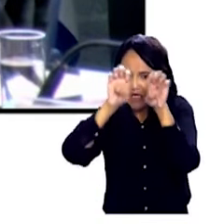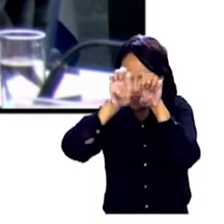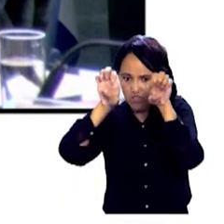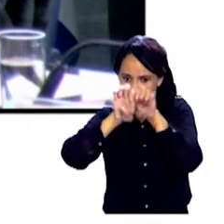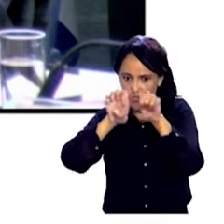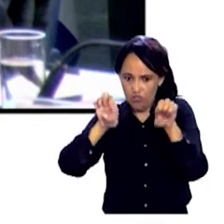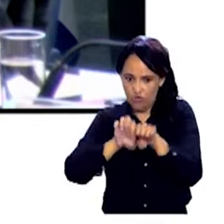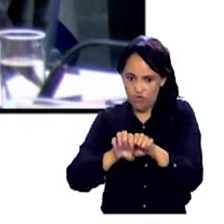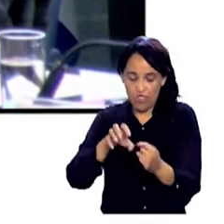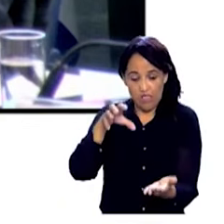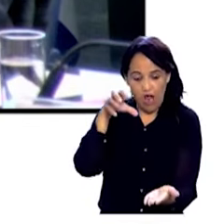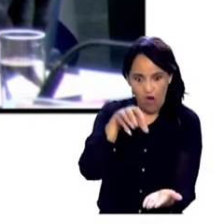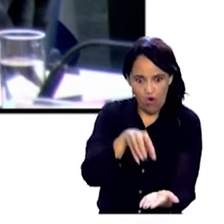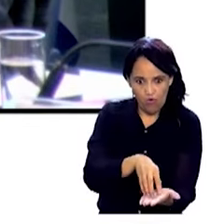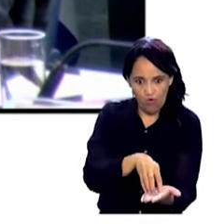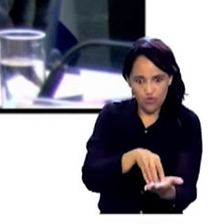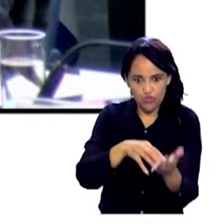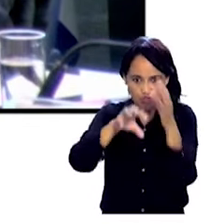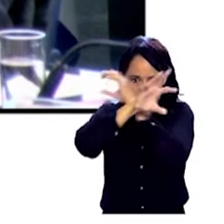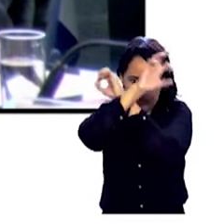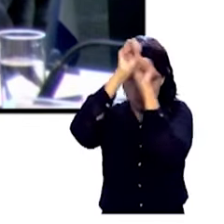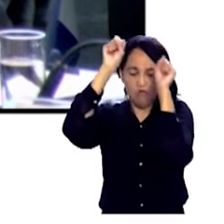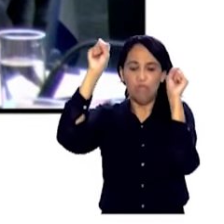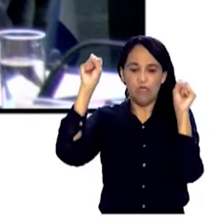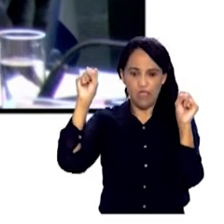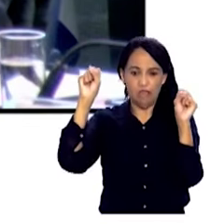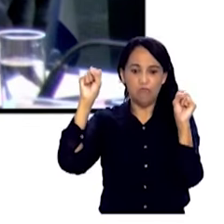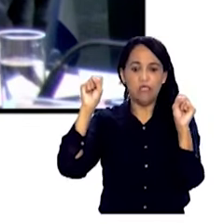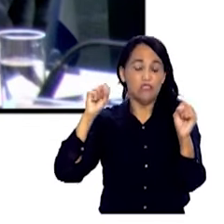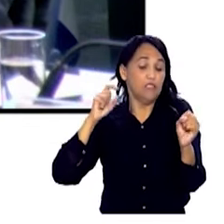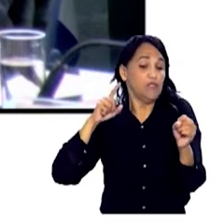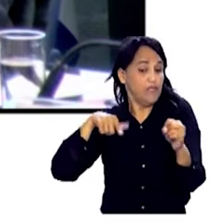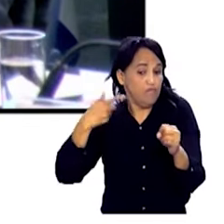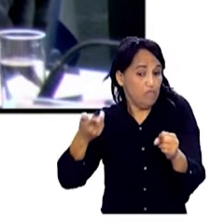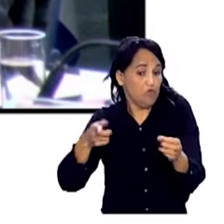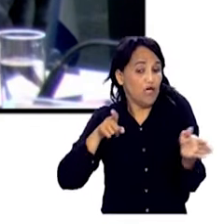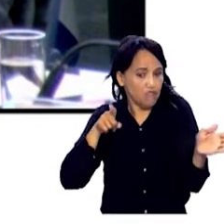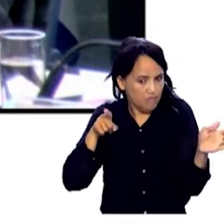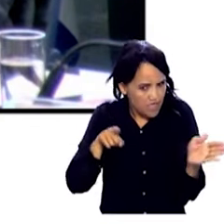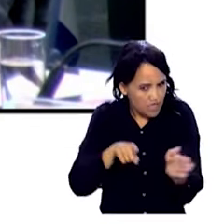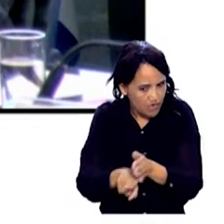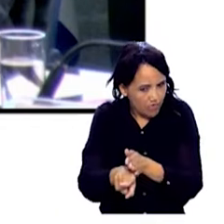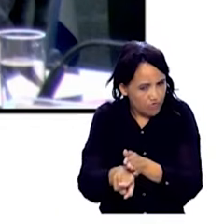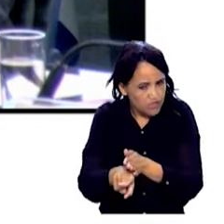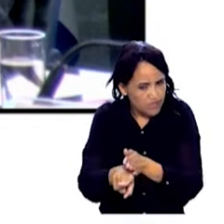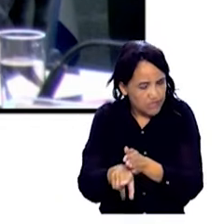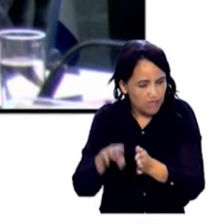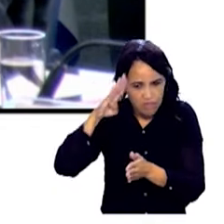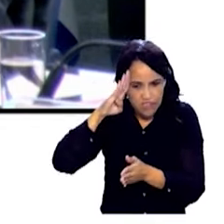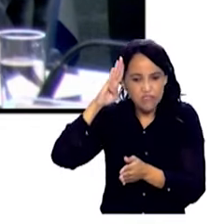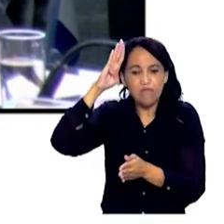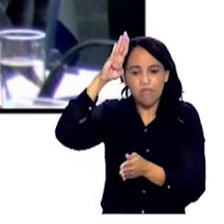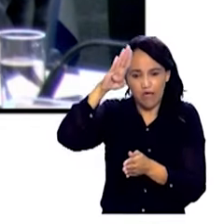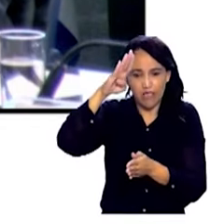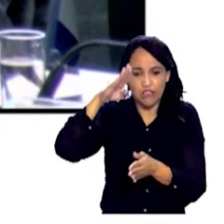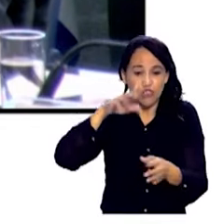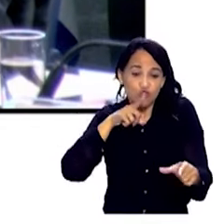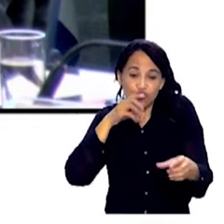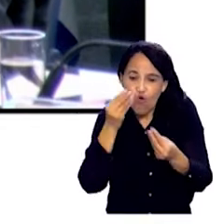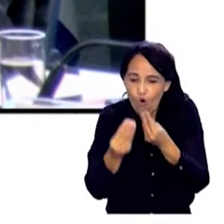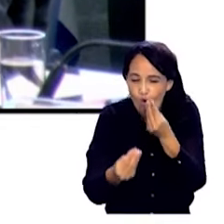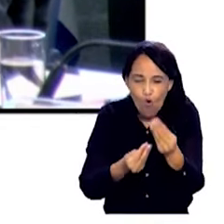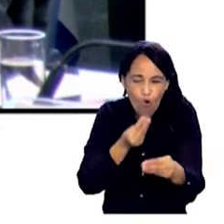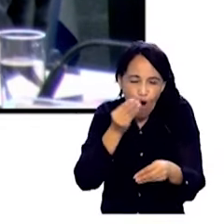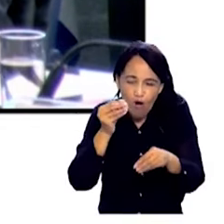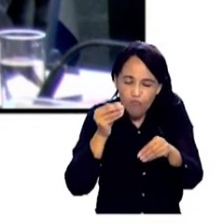perguntas sobre os punos centrais para trabalhar coerentemente com a seleção e o trabalho do filtros